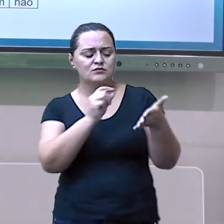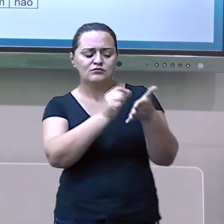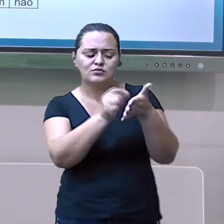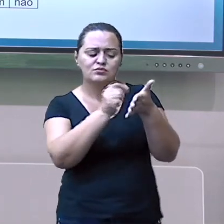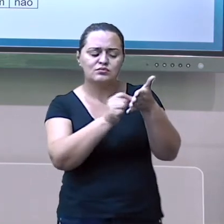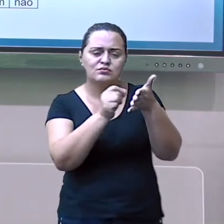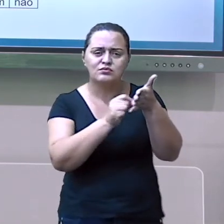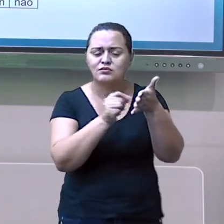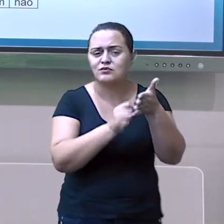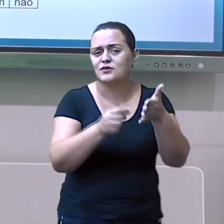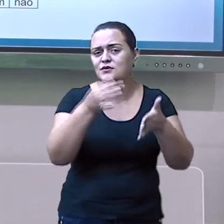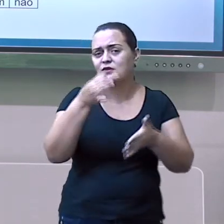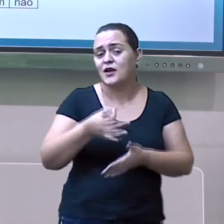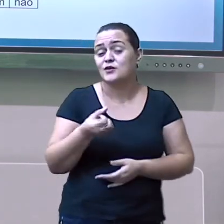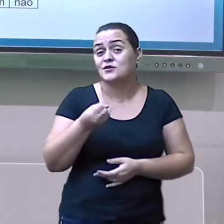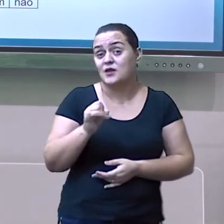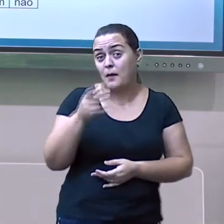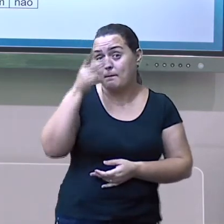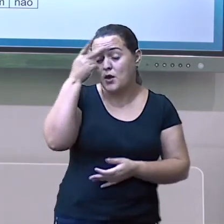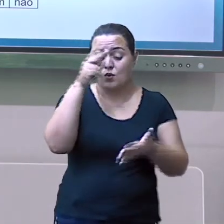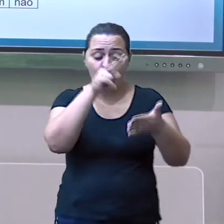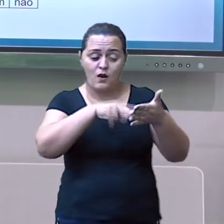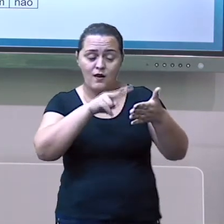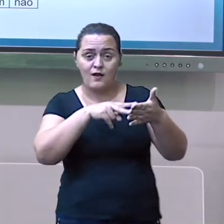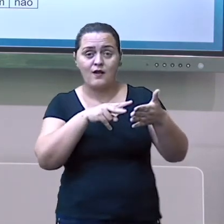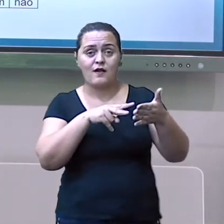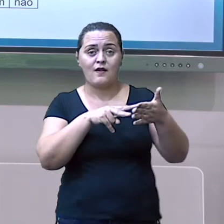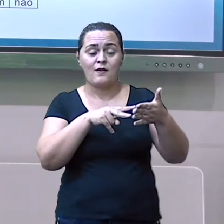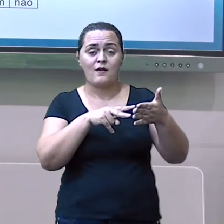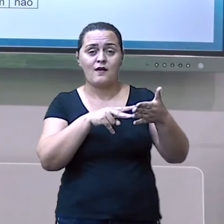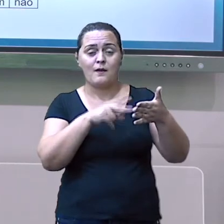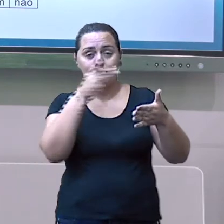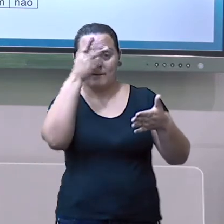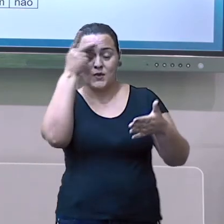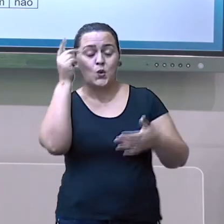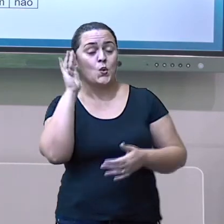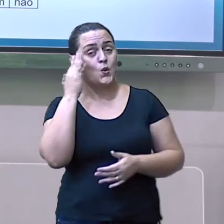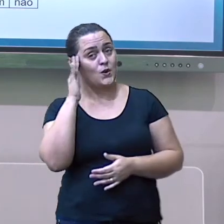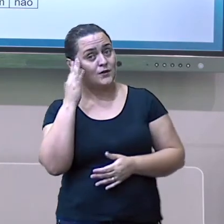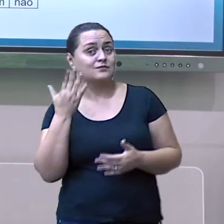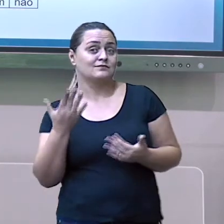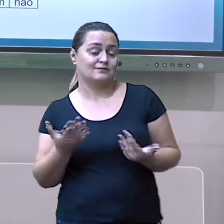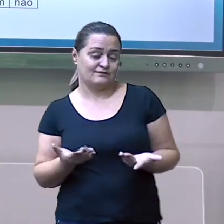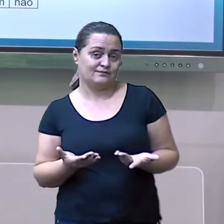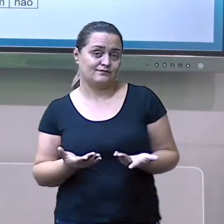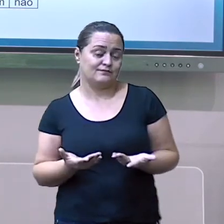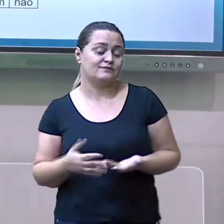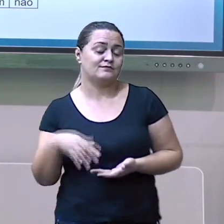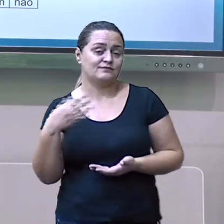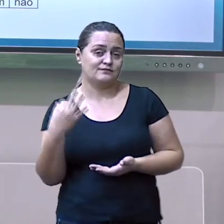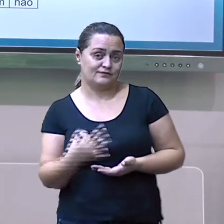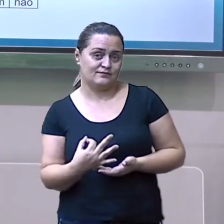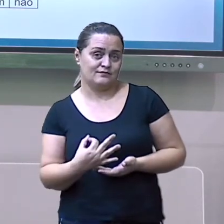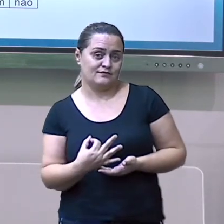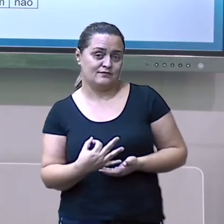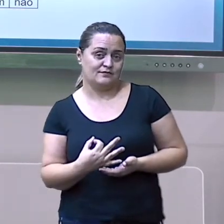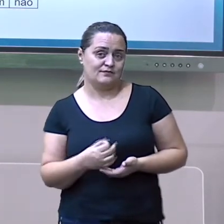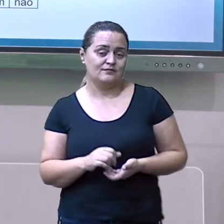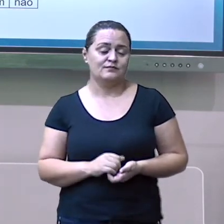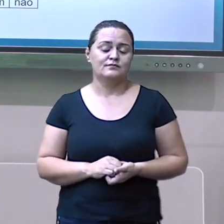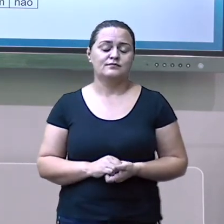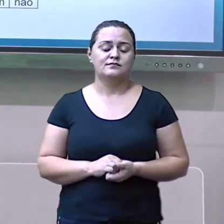pode pedir a sua mãe para ler, por exemplo, seu professor, para ver se você está no caminho